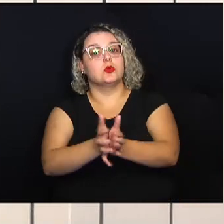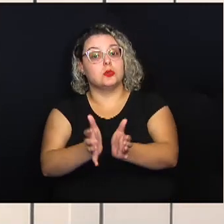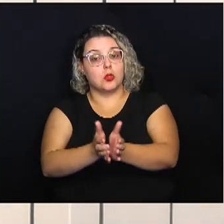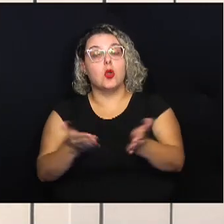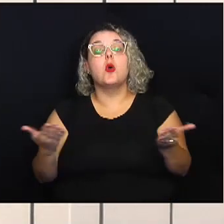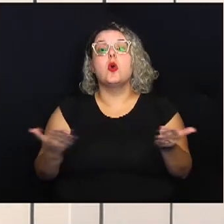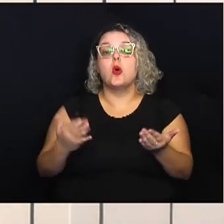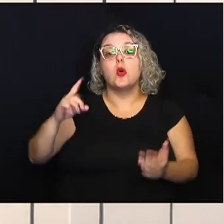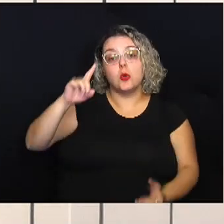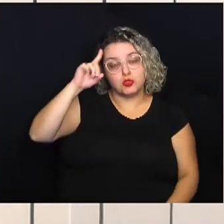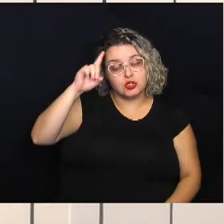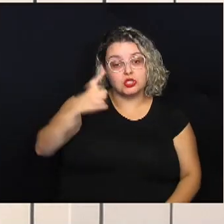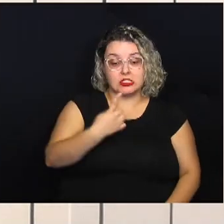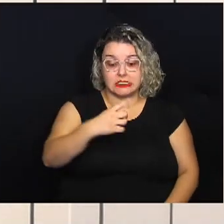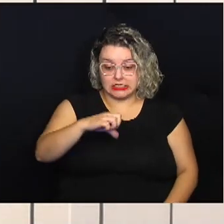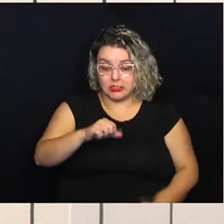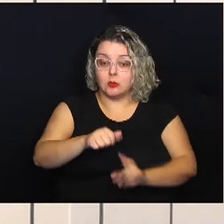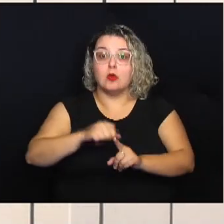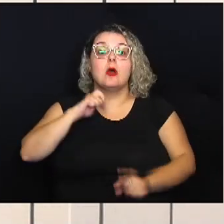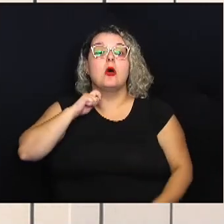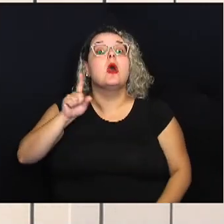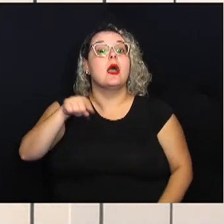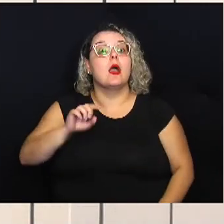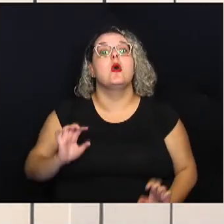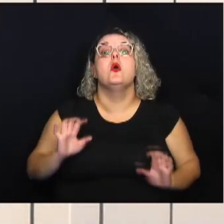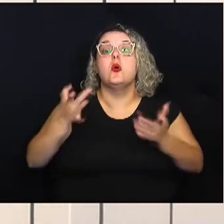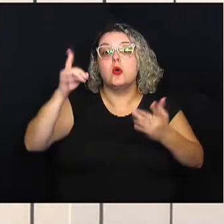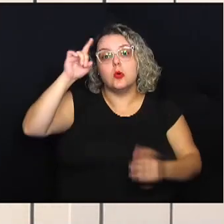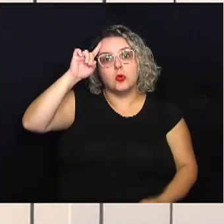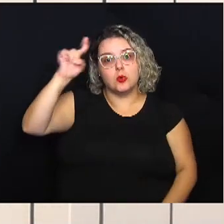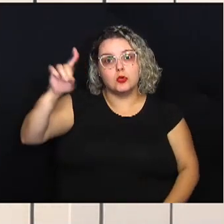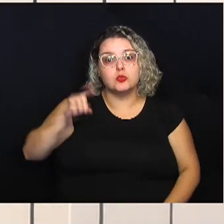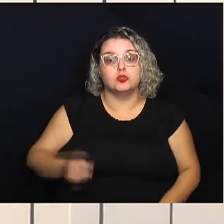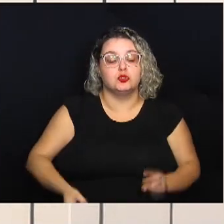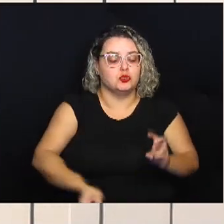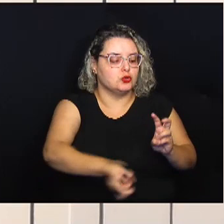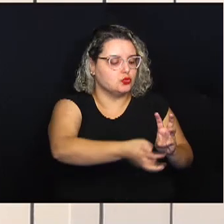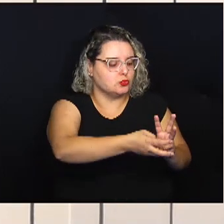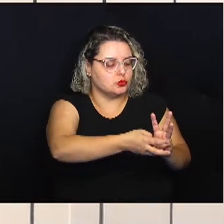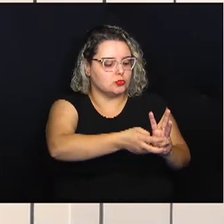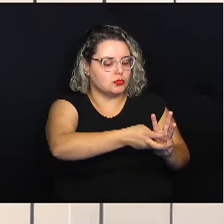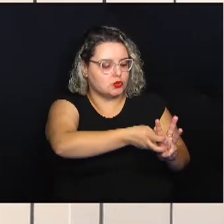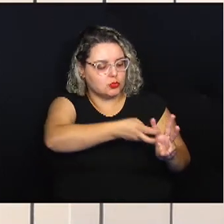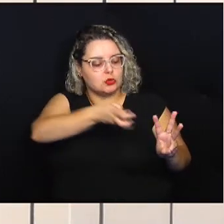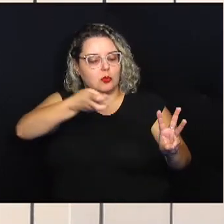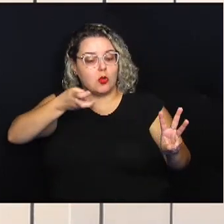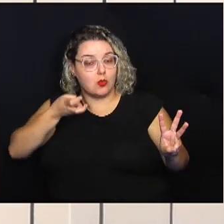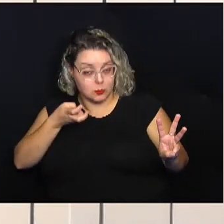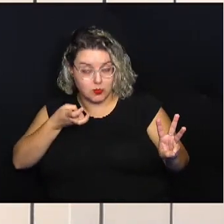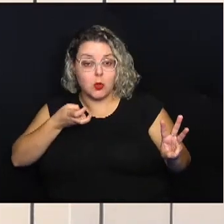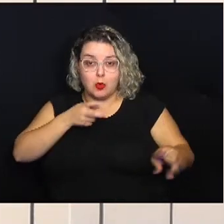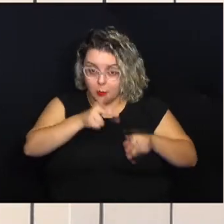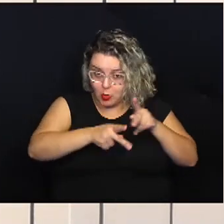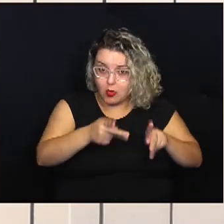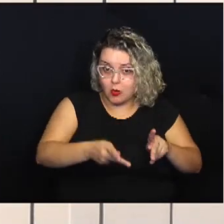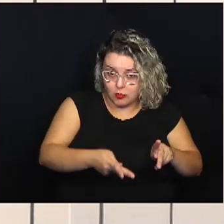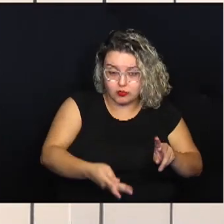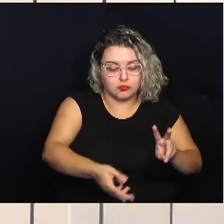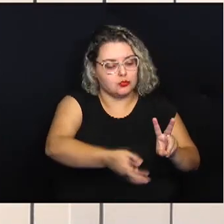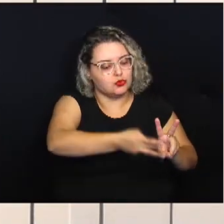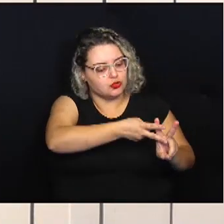Hoje, 19 de abril, é comemorado o Dia dos Povos Indígenas, a data que tem o objetivo